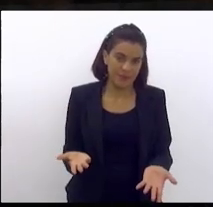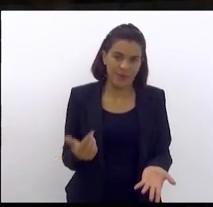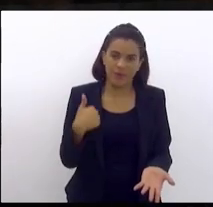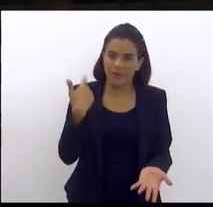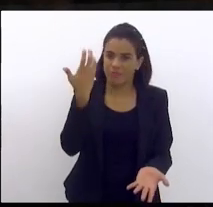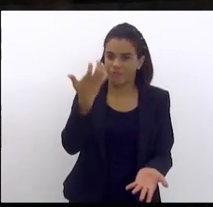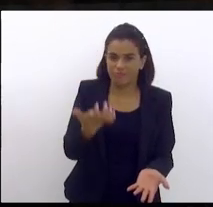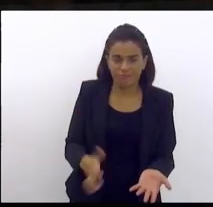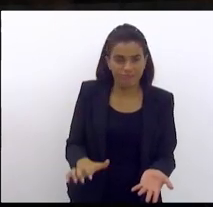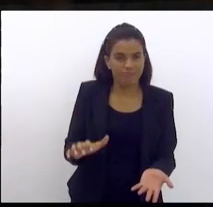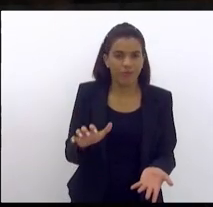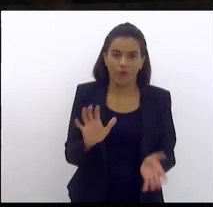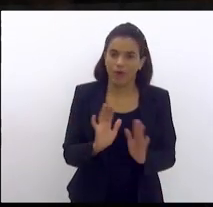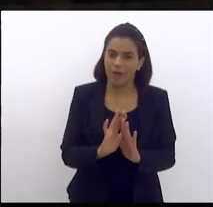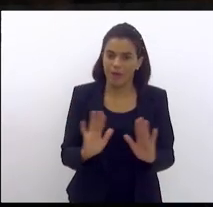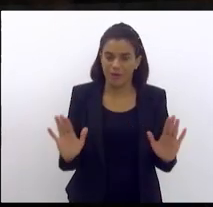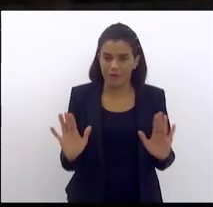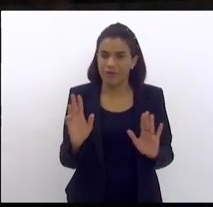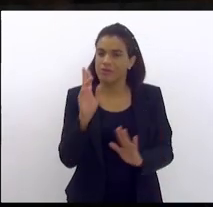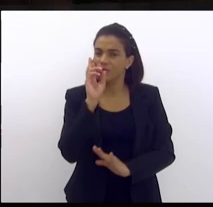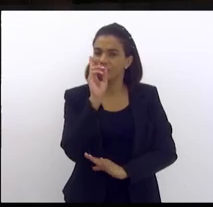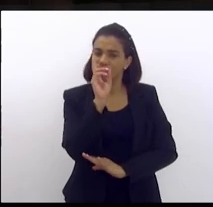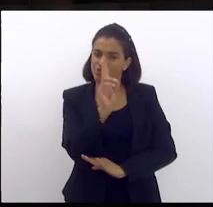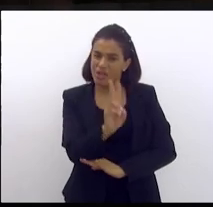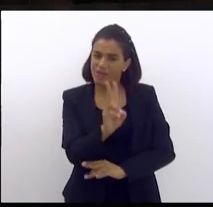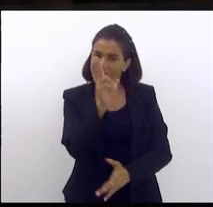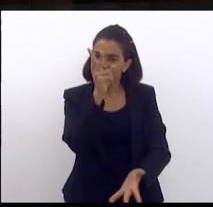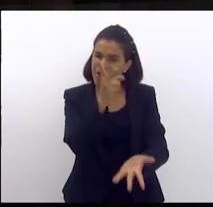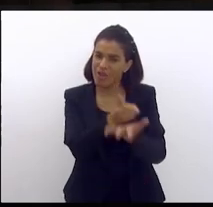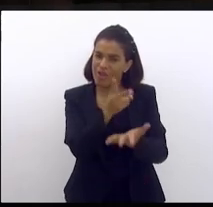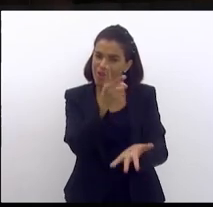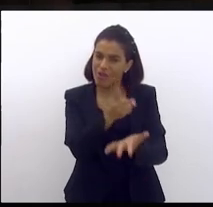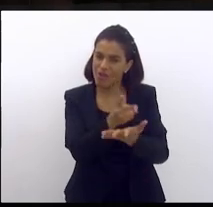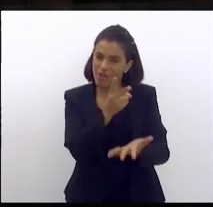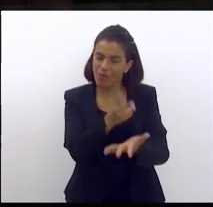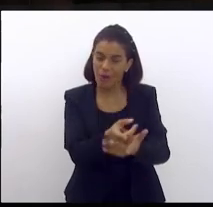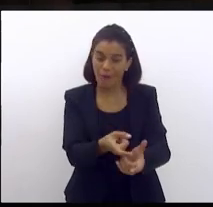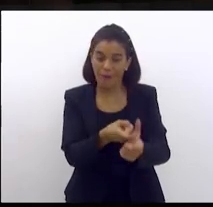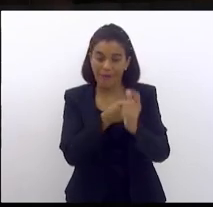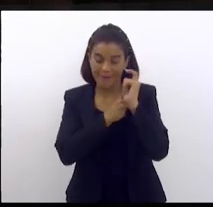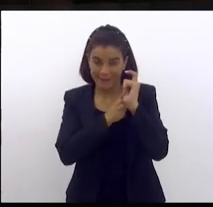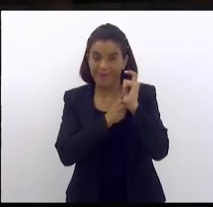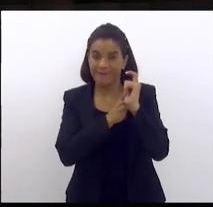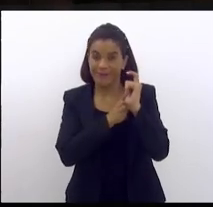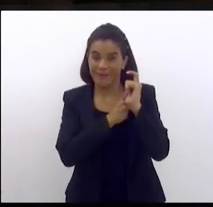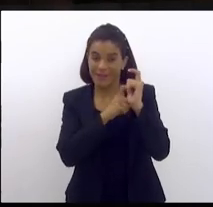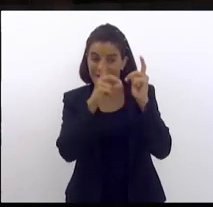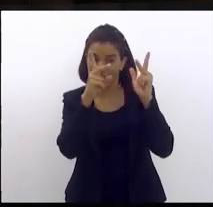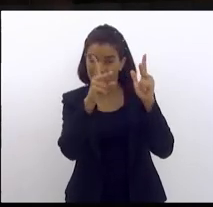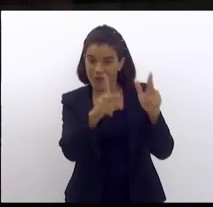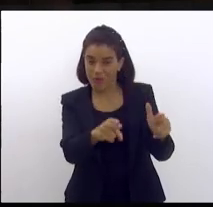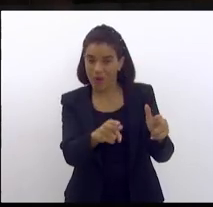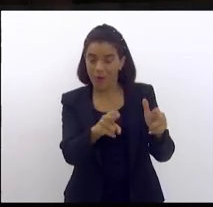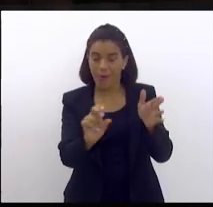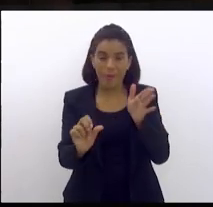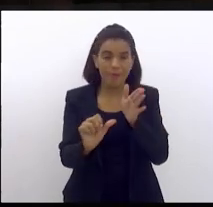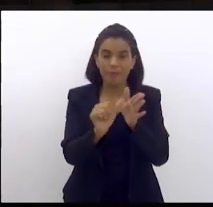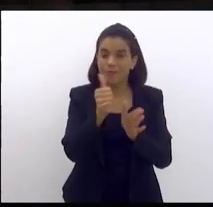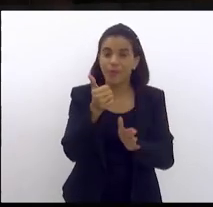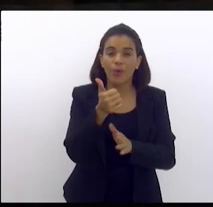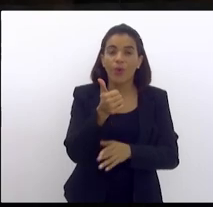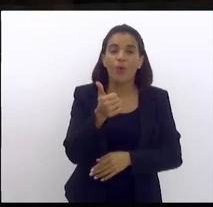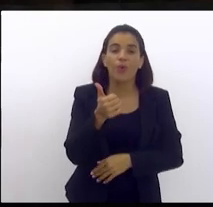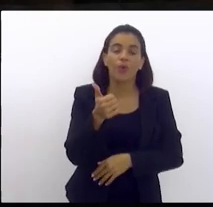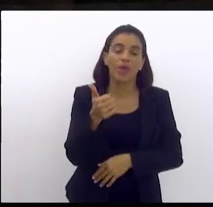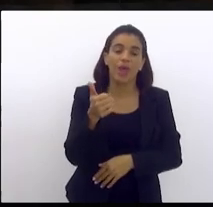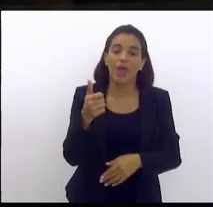aconteça eu já vi esse filme Um déficit dessa magnitude leva primeiro ao corte